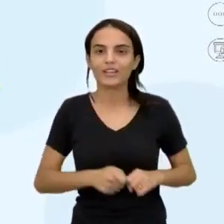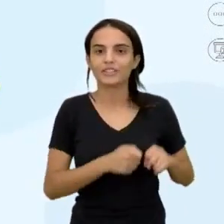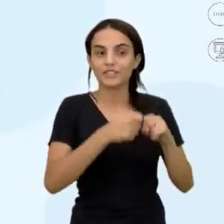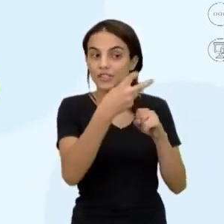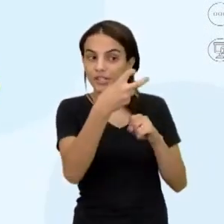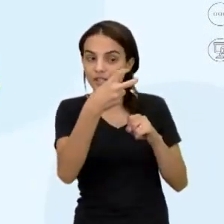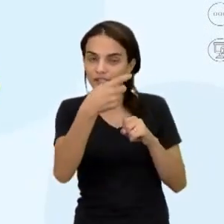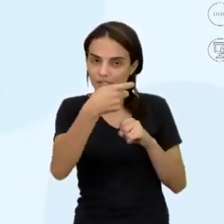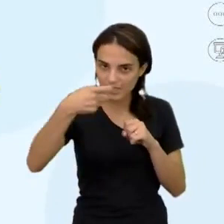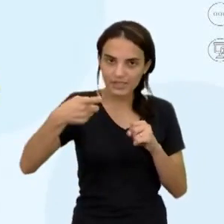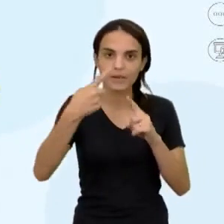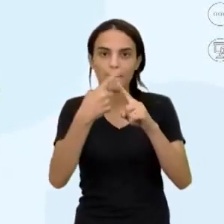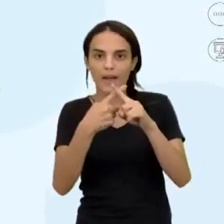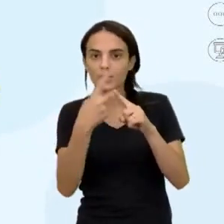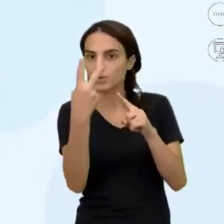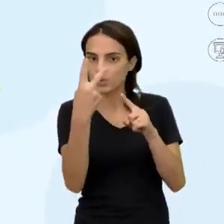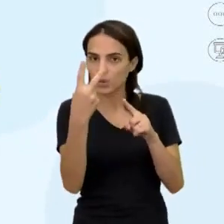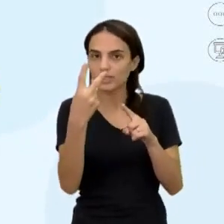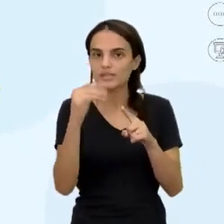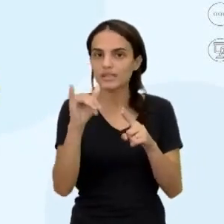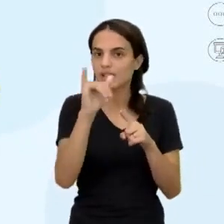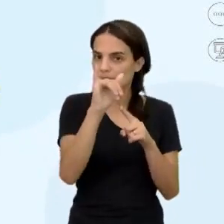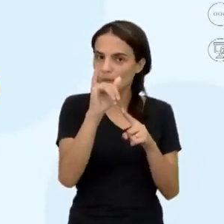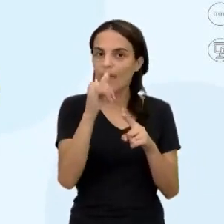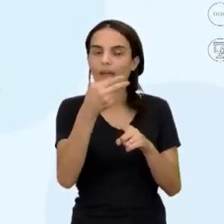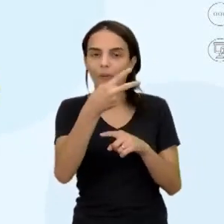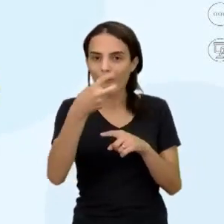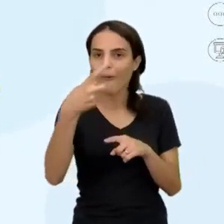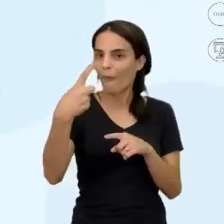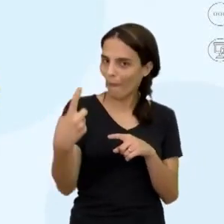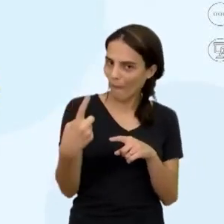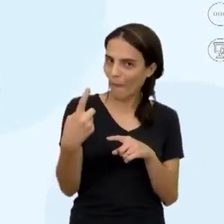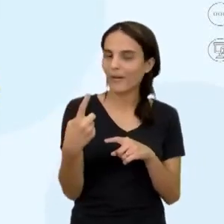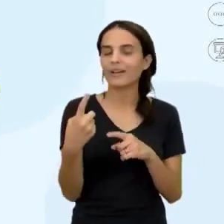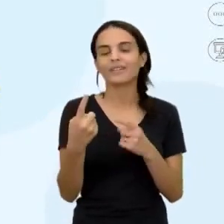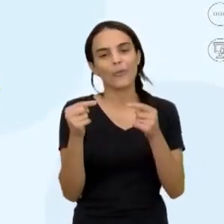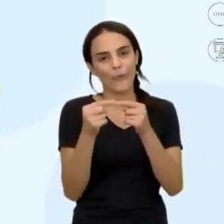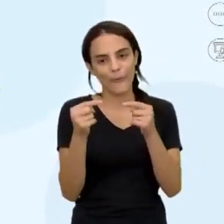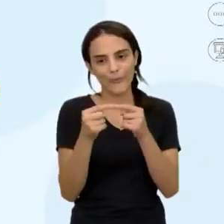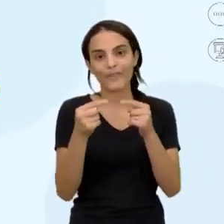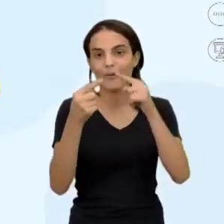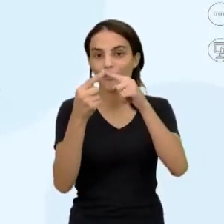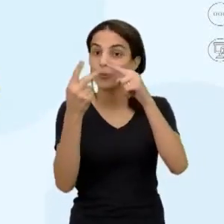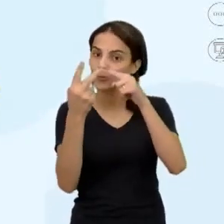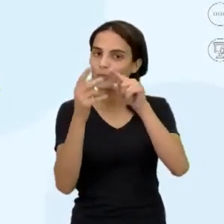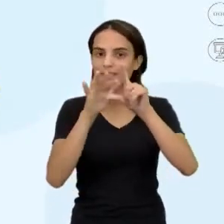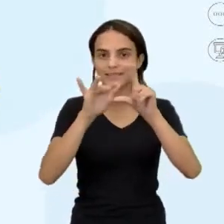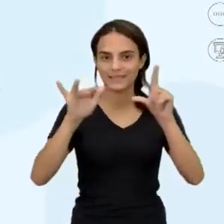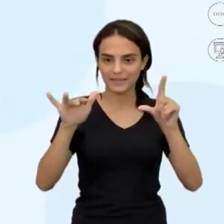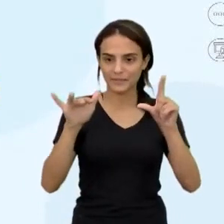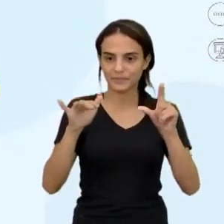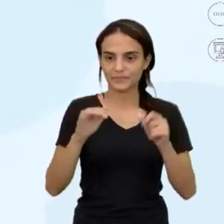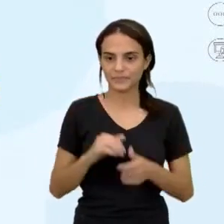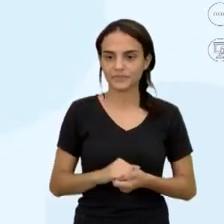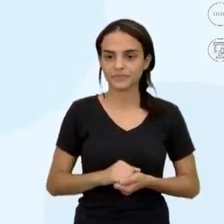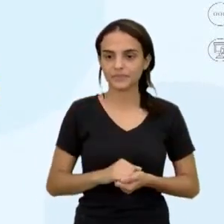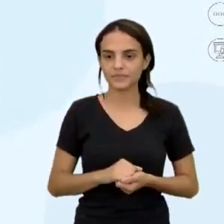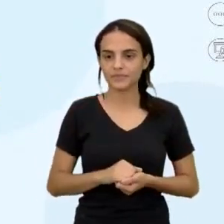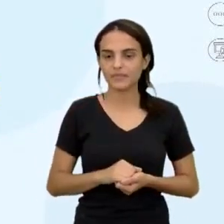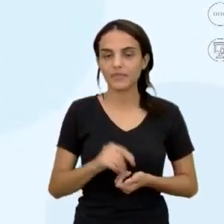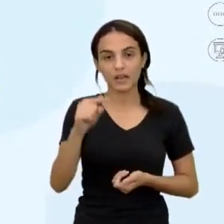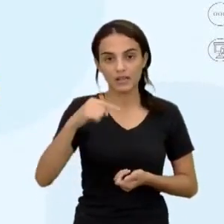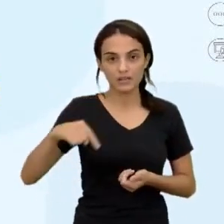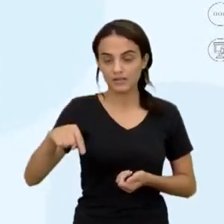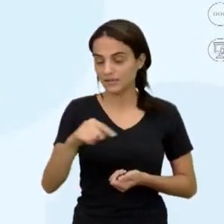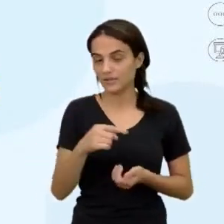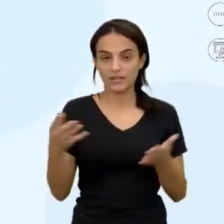mais 2y igual a 1, você está falando de uma equação com duas letras, né? Tá certo? Então, a gente